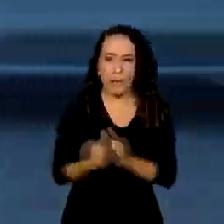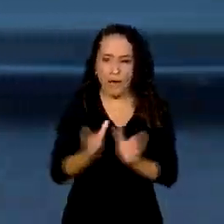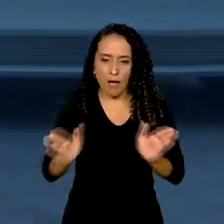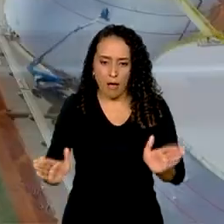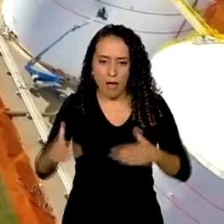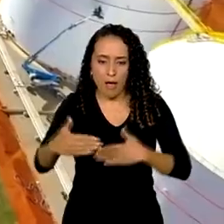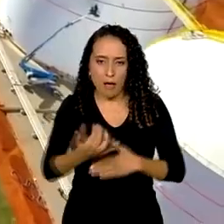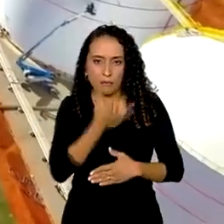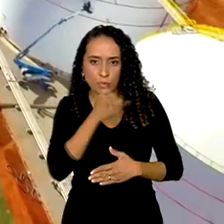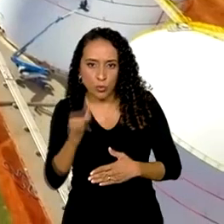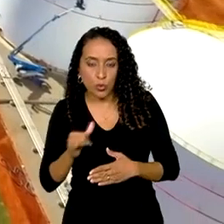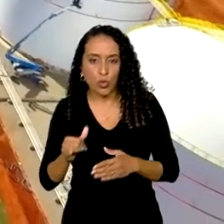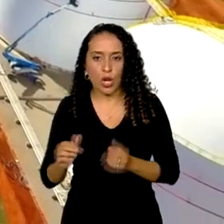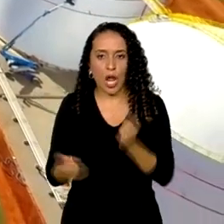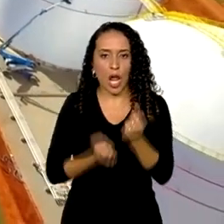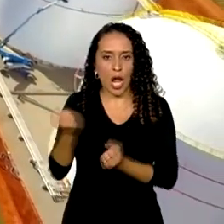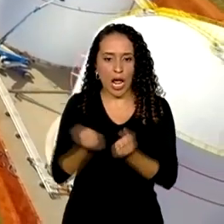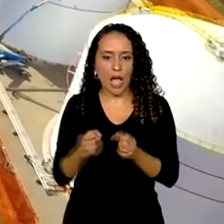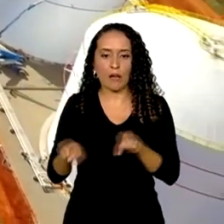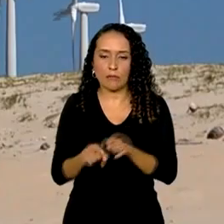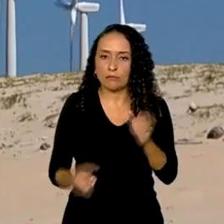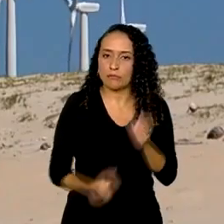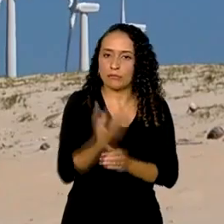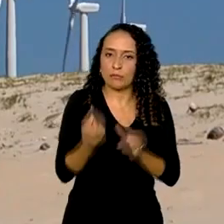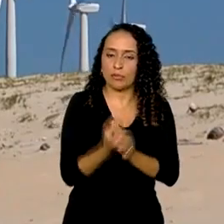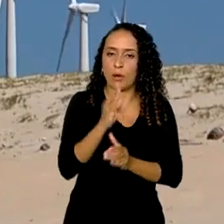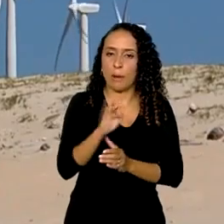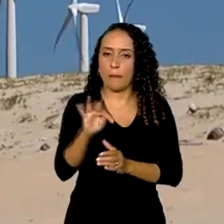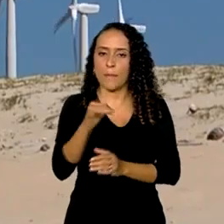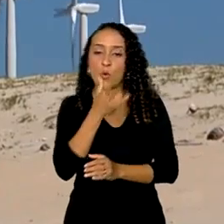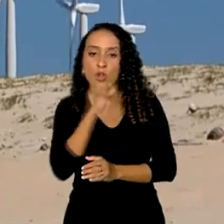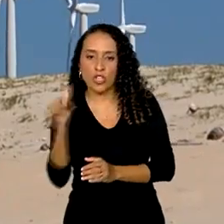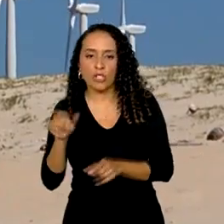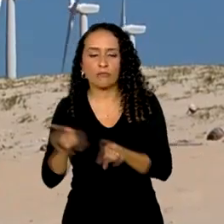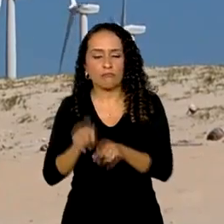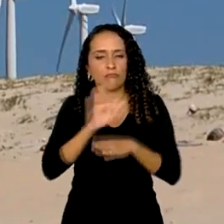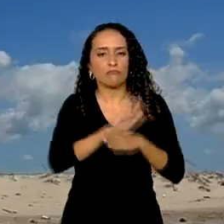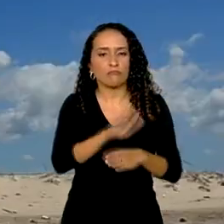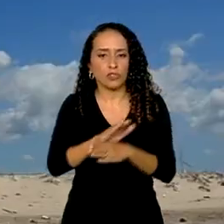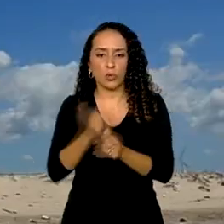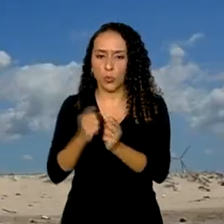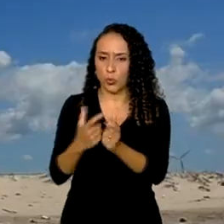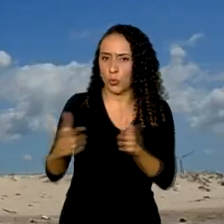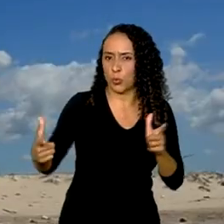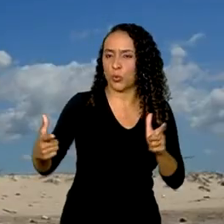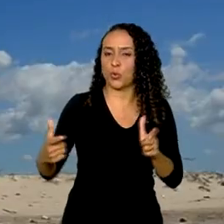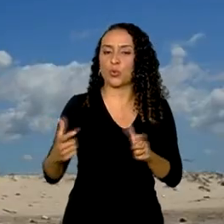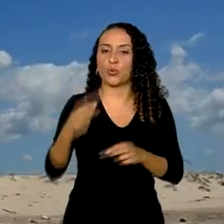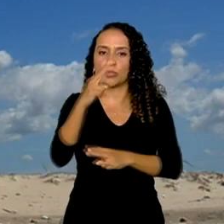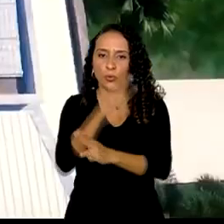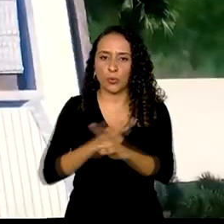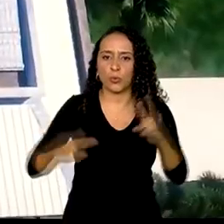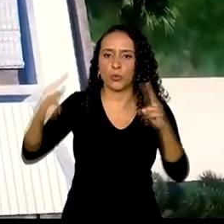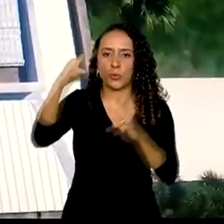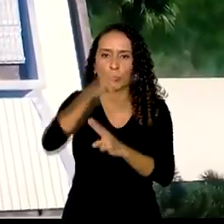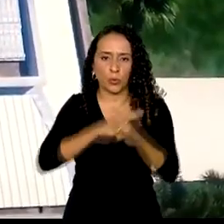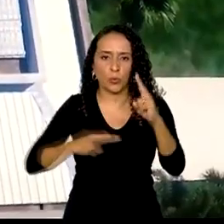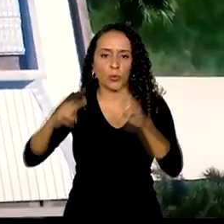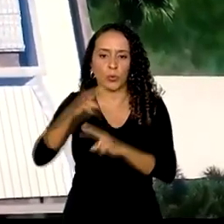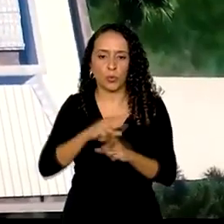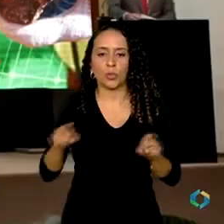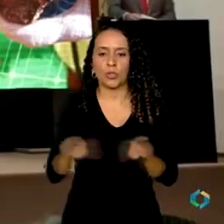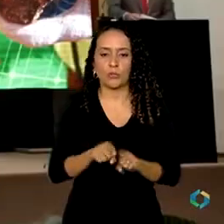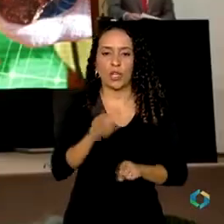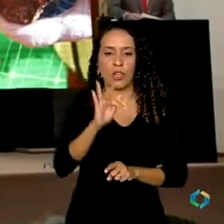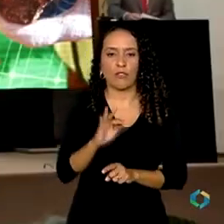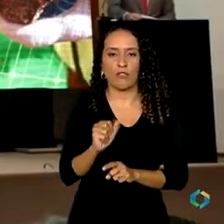de carro, produção de bioenergia, além de auxiliar na expansão da energia eólica e